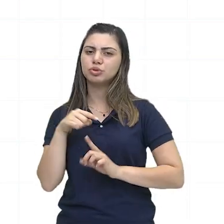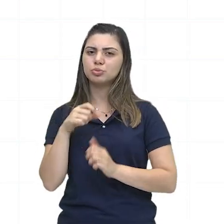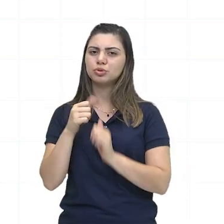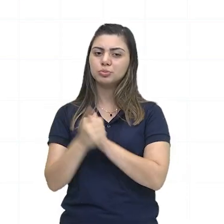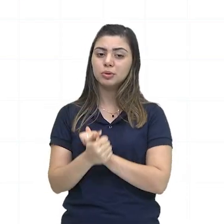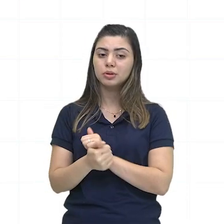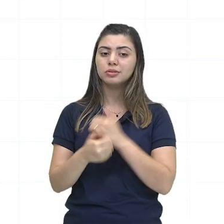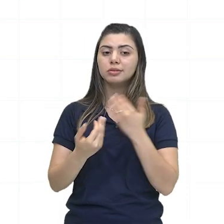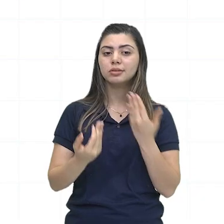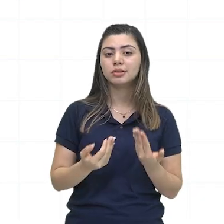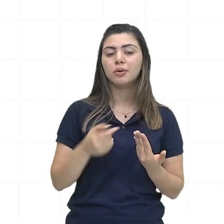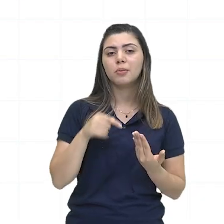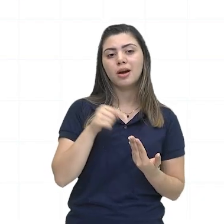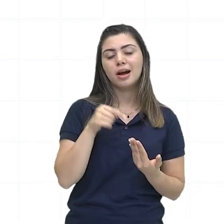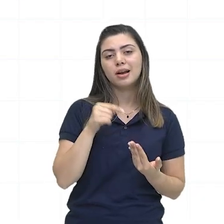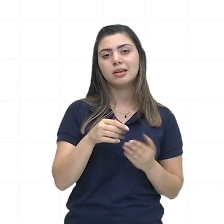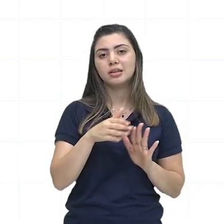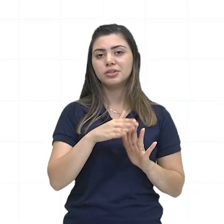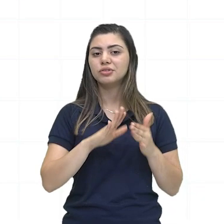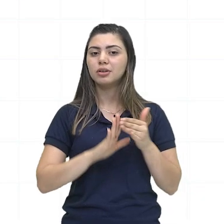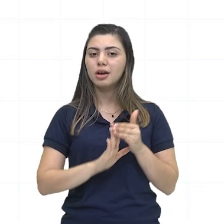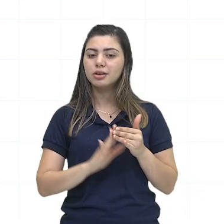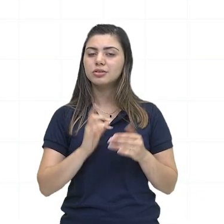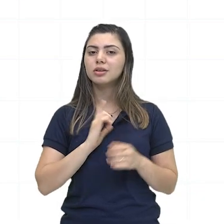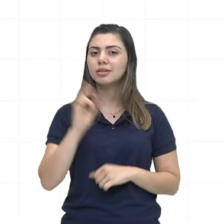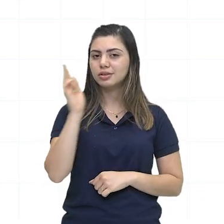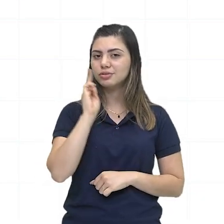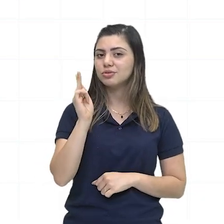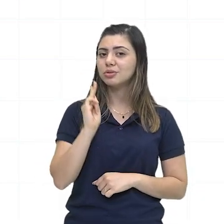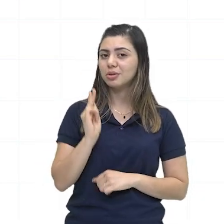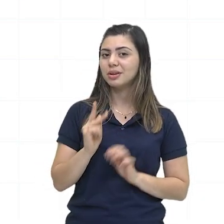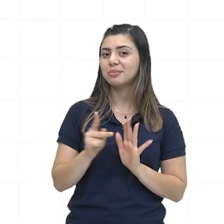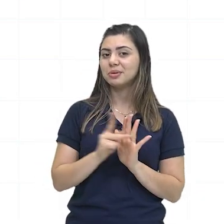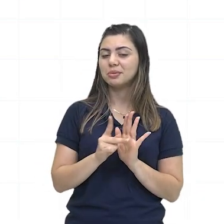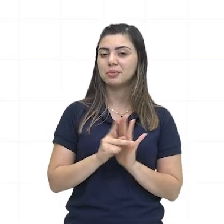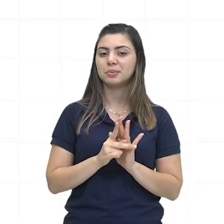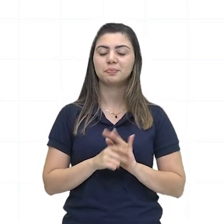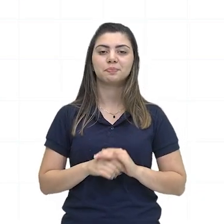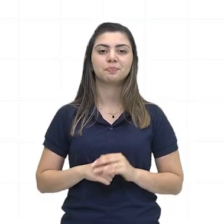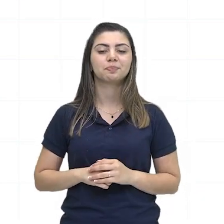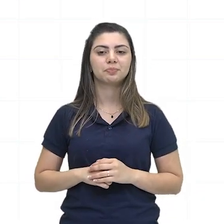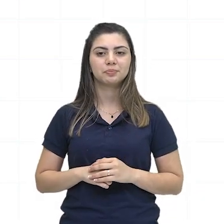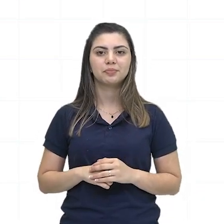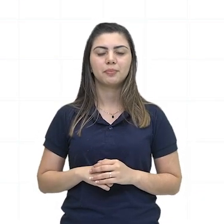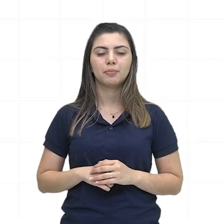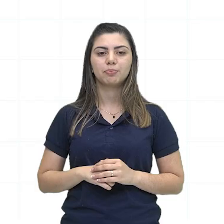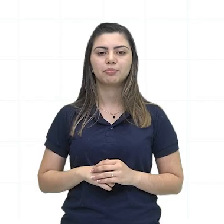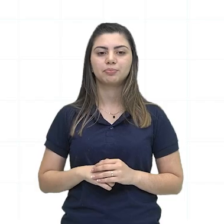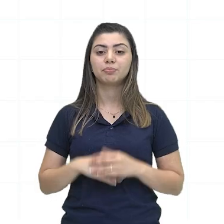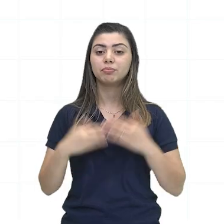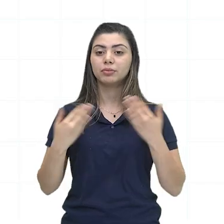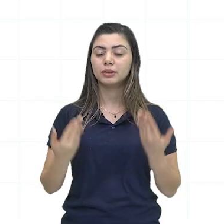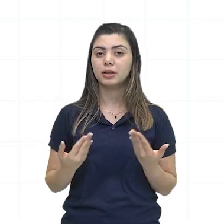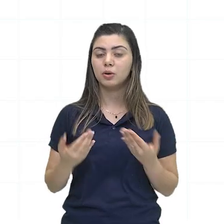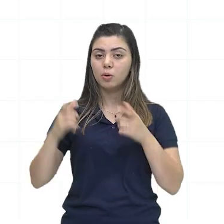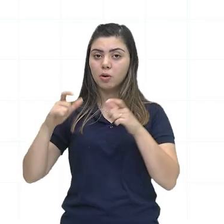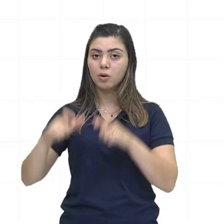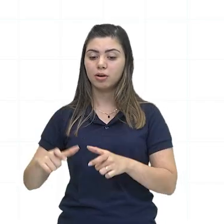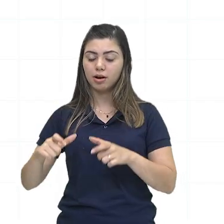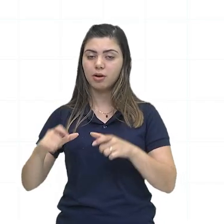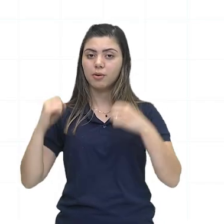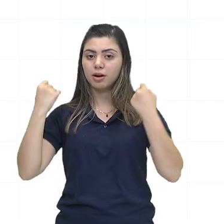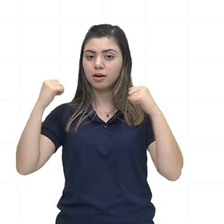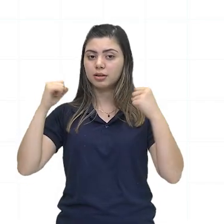aeróbica também tem a sua história. Vamos conhecer um pouquinho? Então, olha só. A ginástica aeróbica dentro das academias